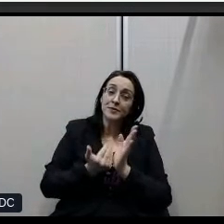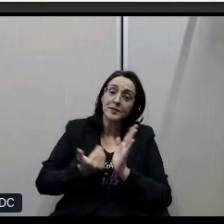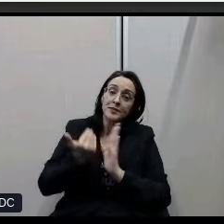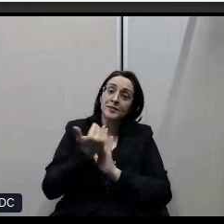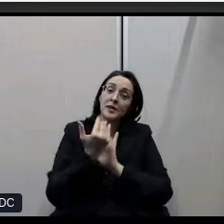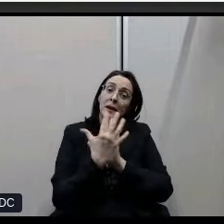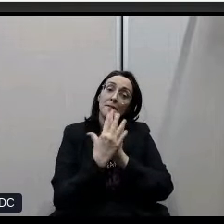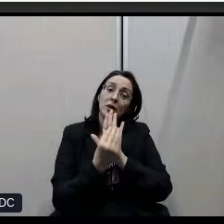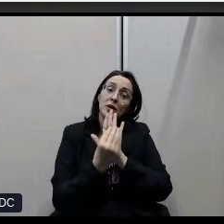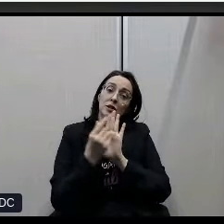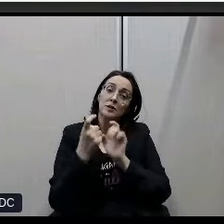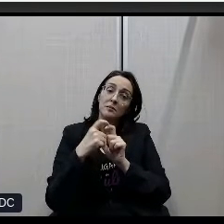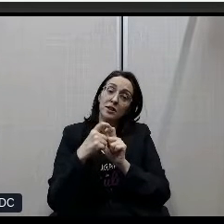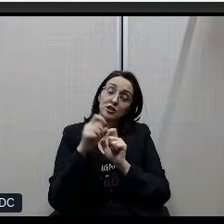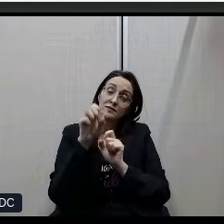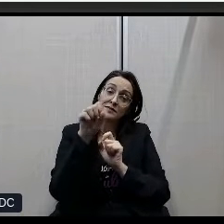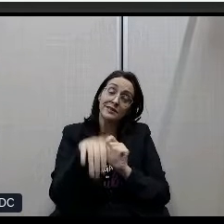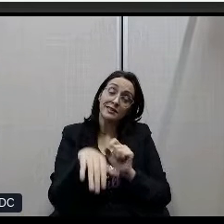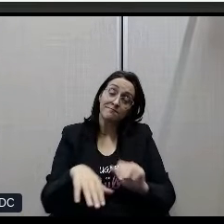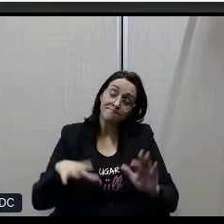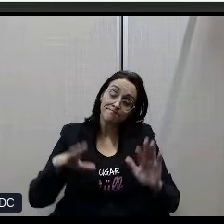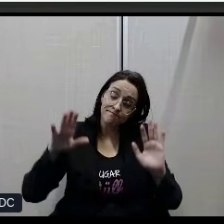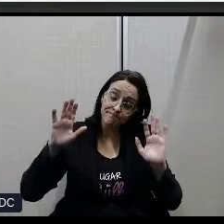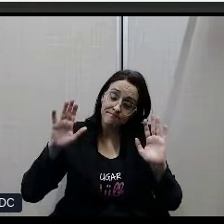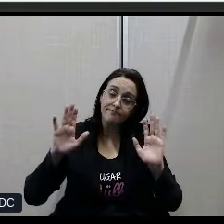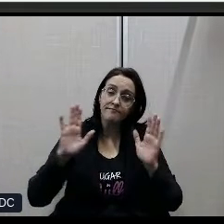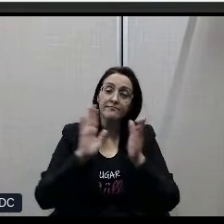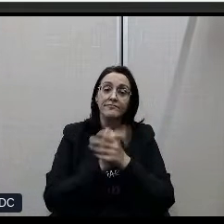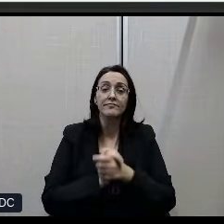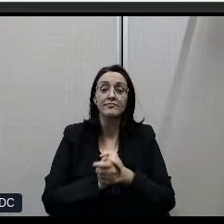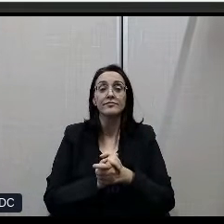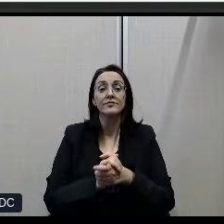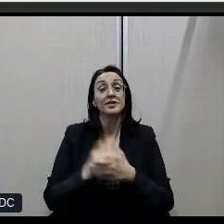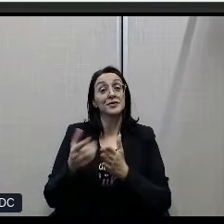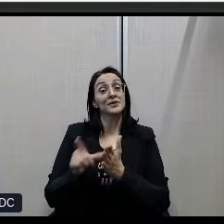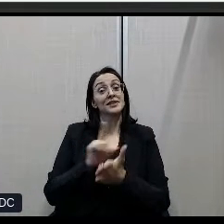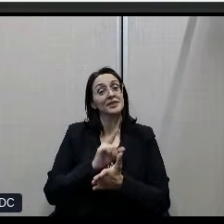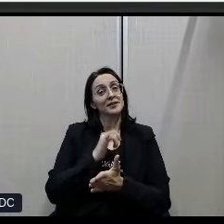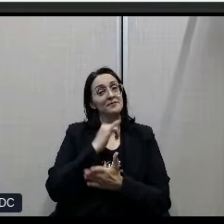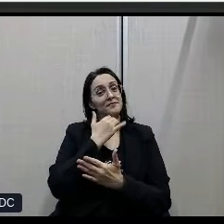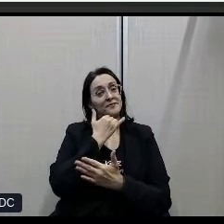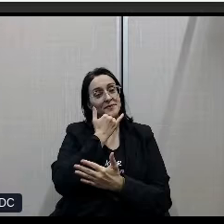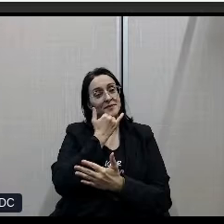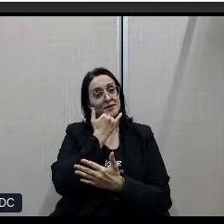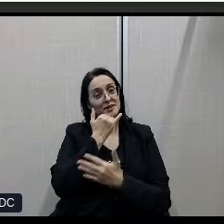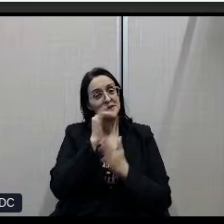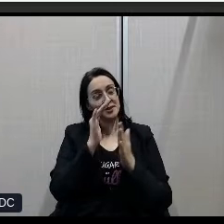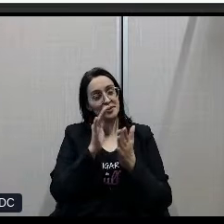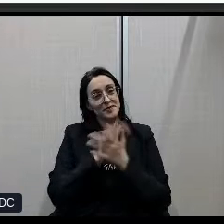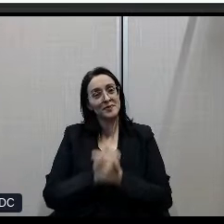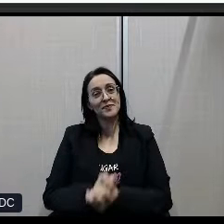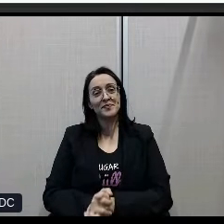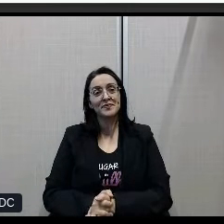modelo médico. Sim, que saco, tá? Então, já me antecipo e peço perdão pelo transtorno.